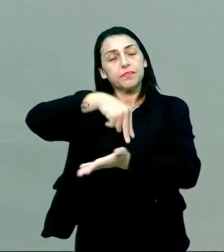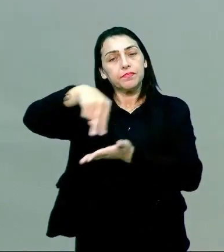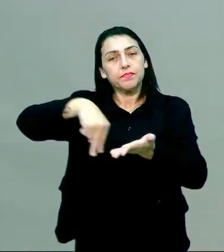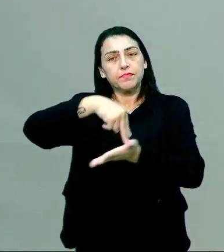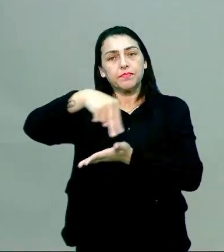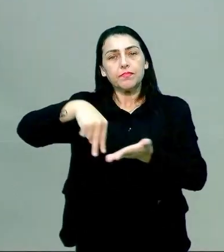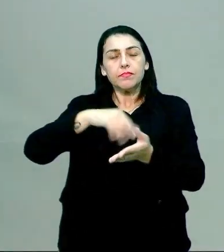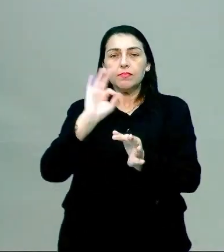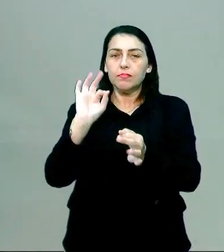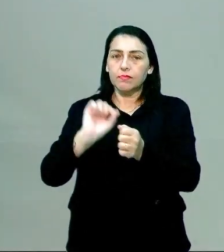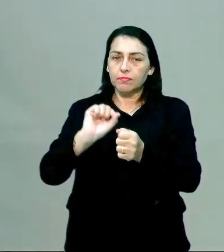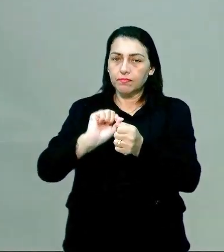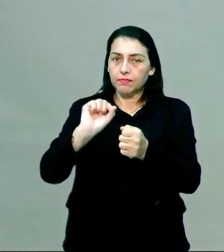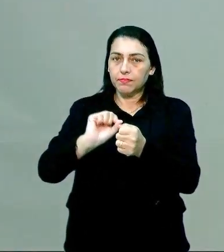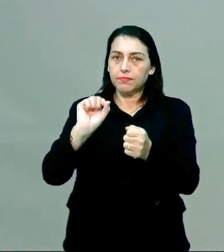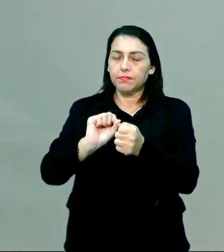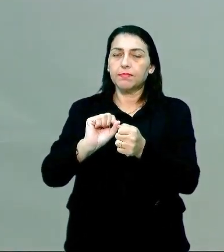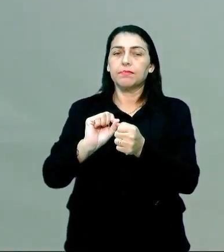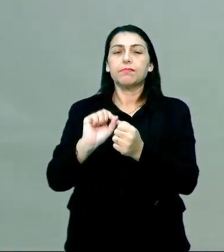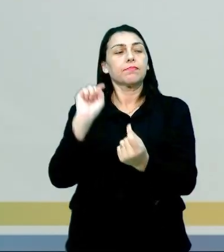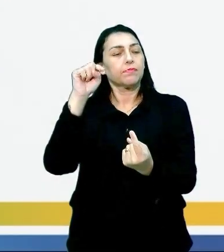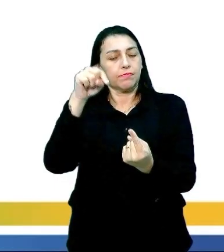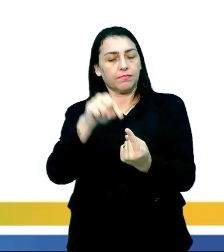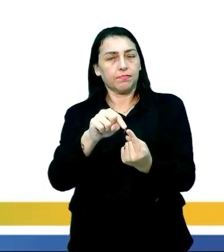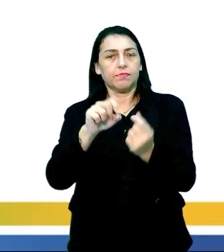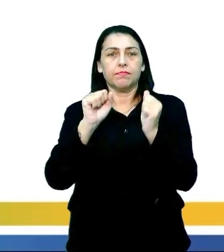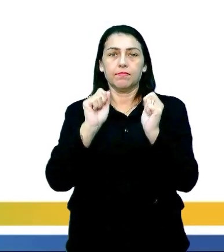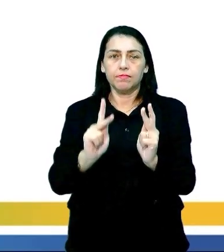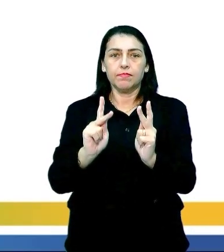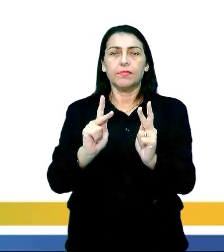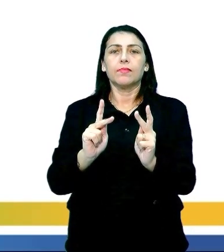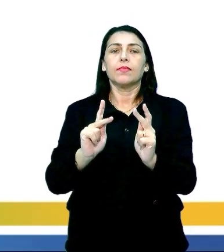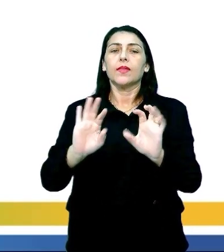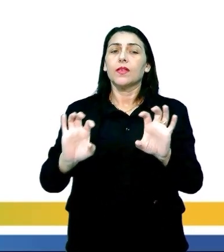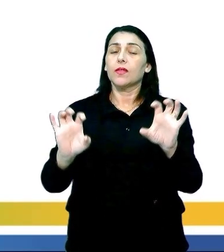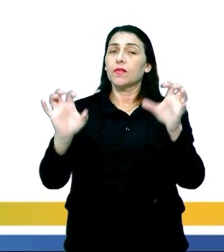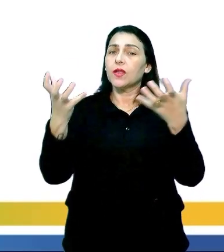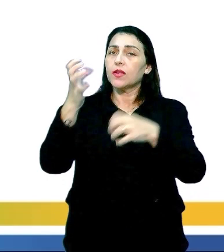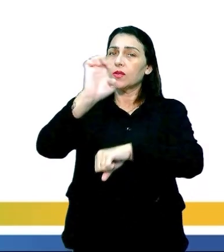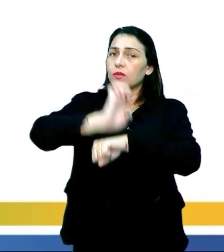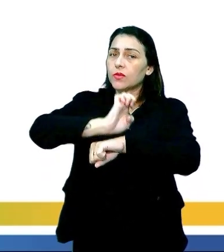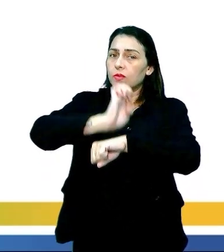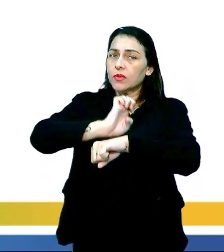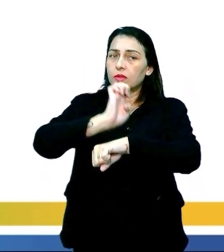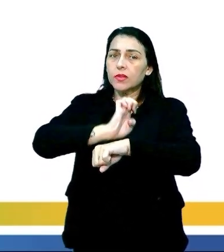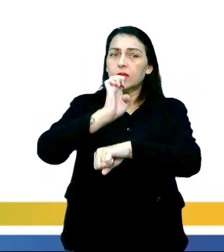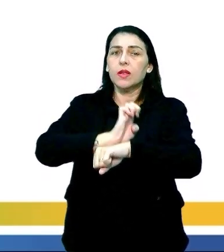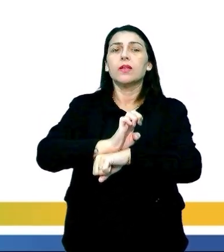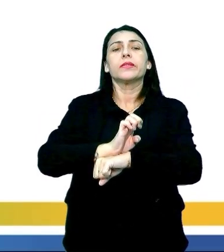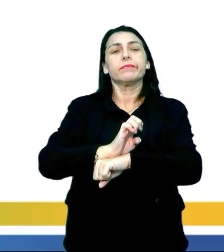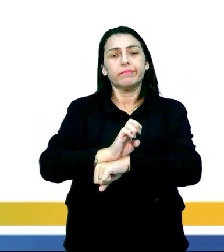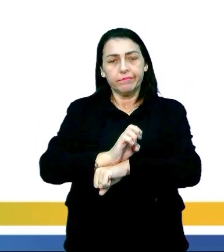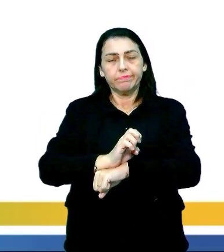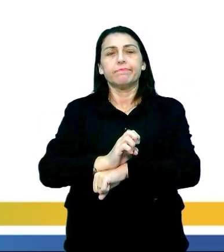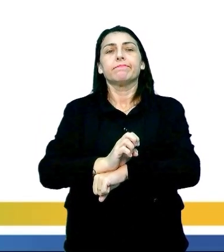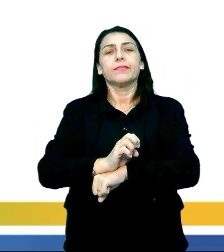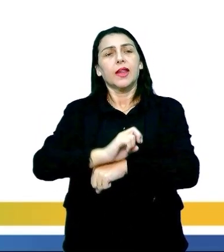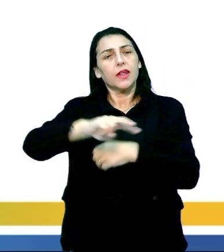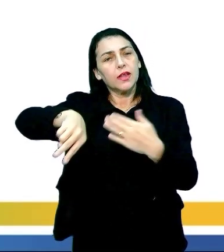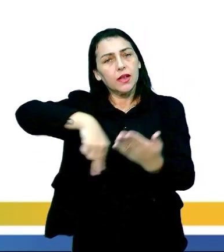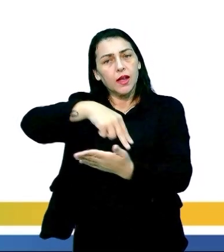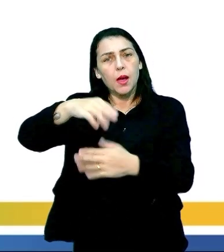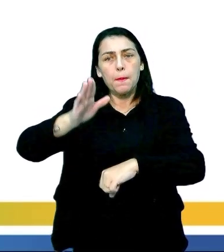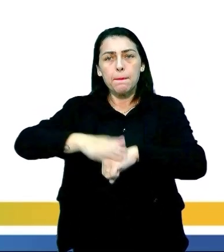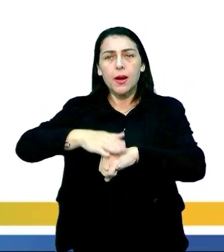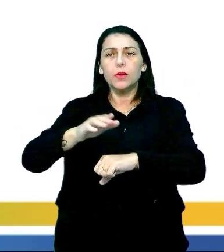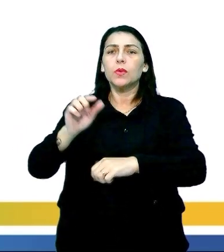ela é construída nesse sentido, beleza? Aí a gente avança mais um pouquinho aqui, porque nós temos as festividades estaduais, né? Que a dança é muito